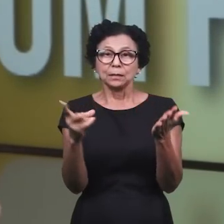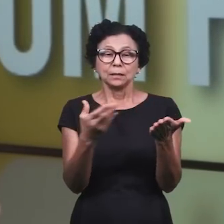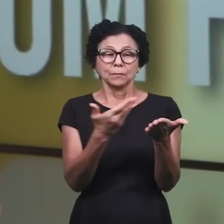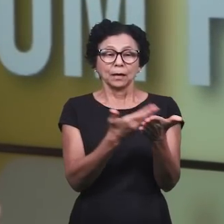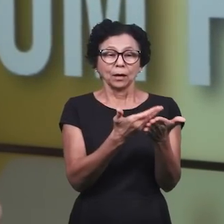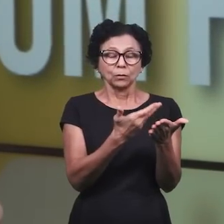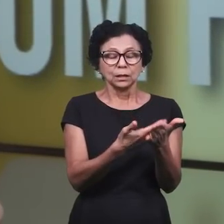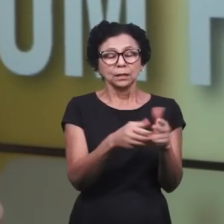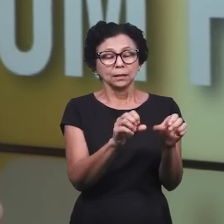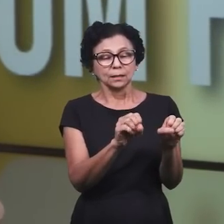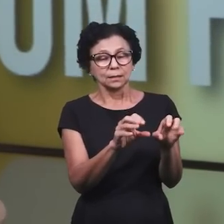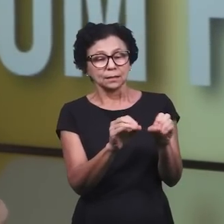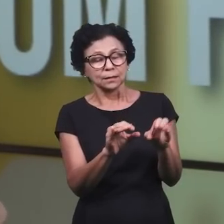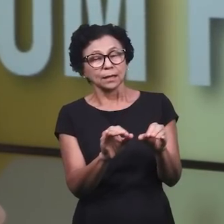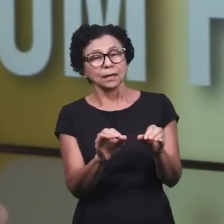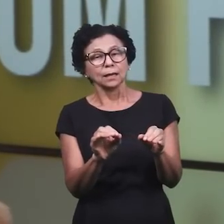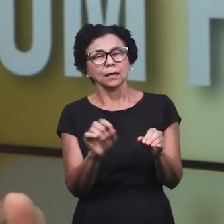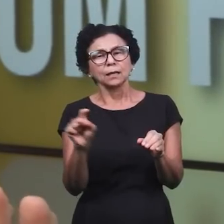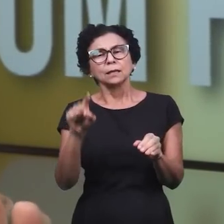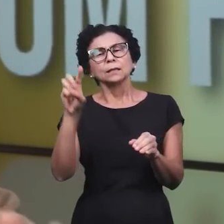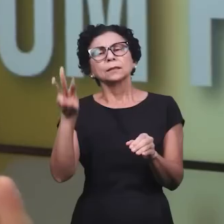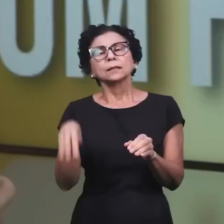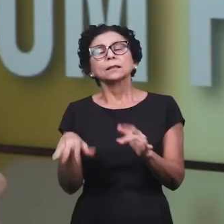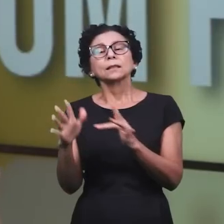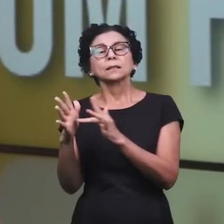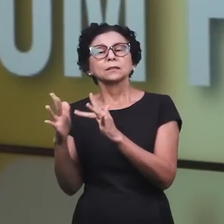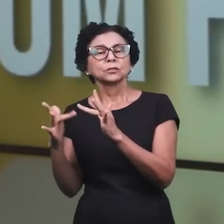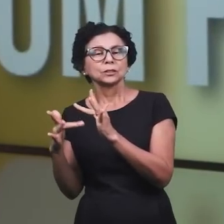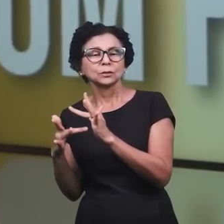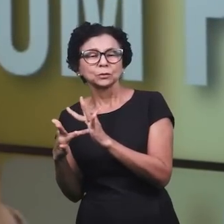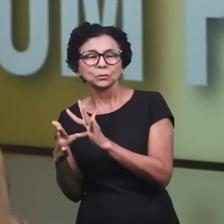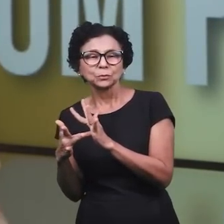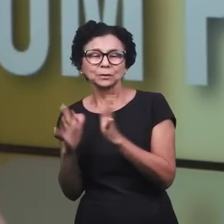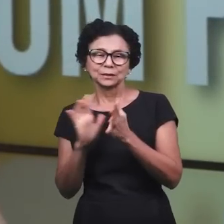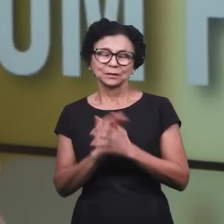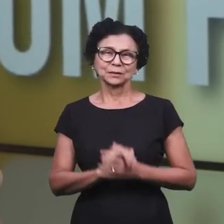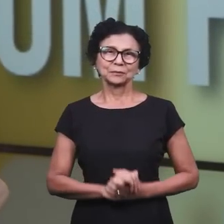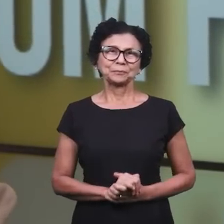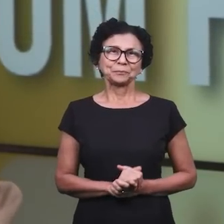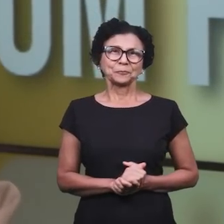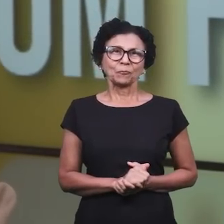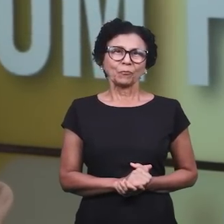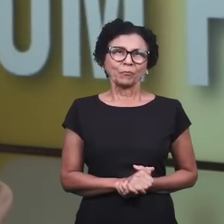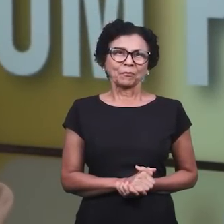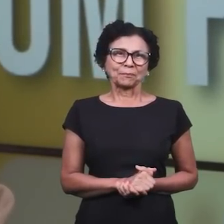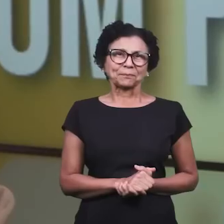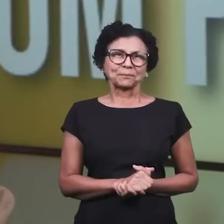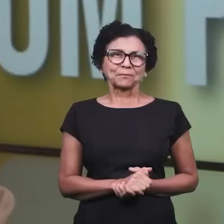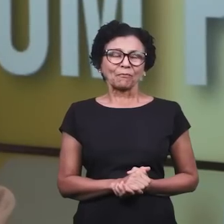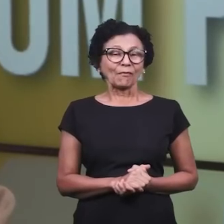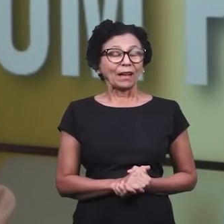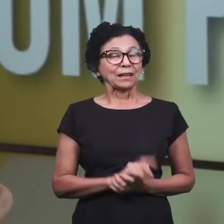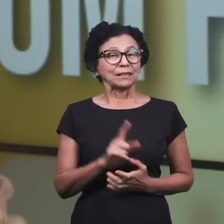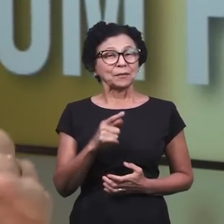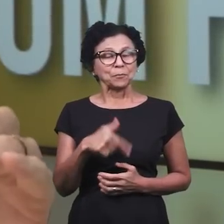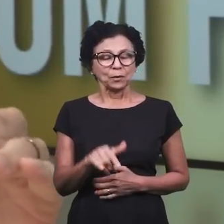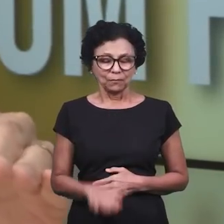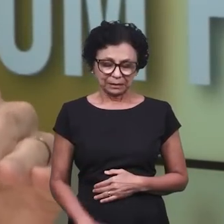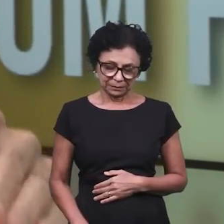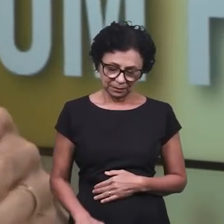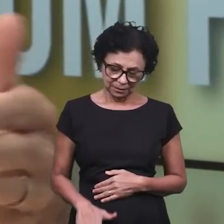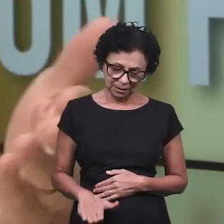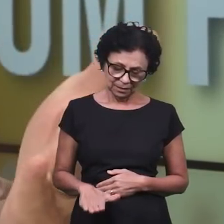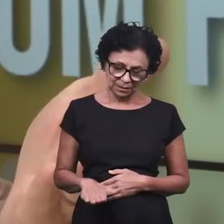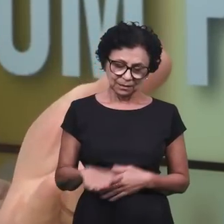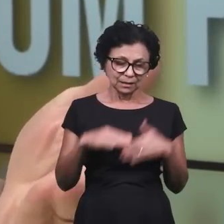que é o Senhor Jesus. Mas quando ele cresce já um pouquinho, ele já começa a ir para a pré-escola, você já tem